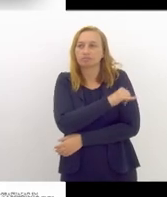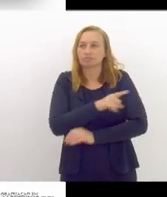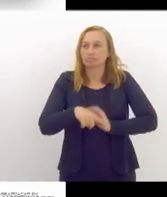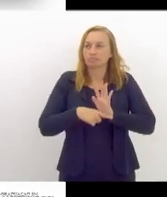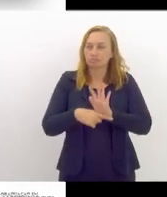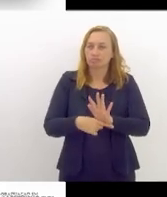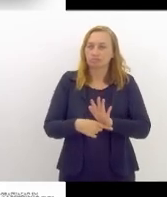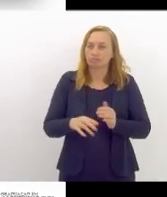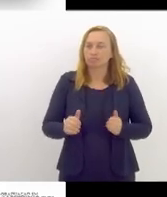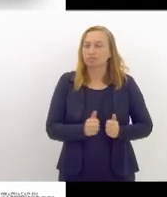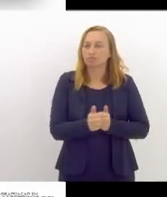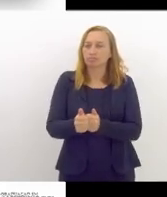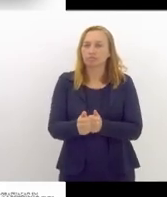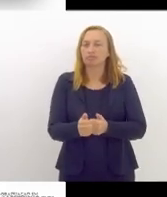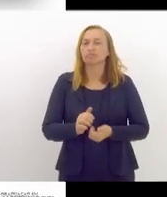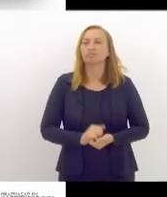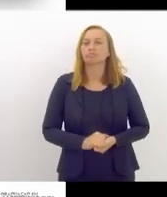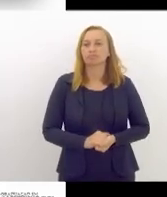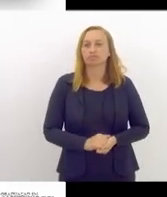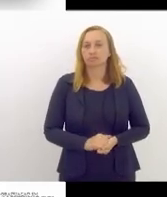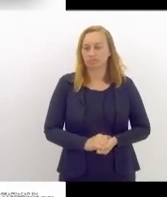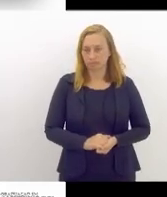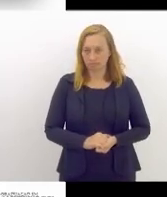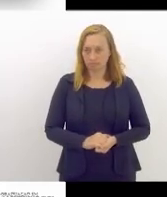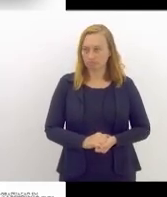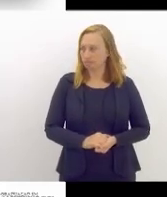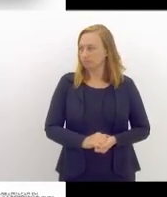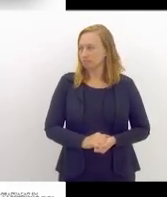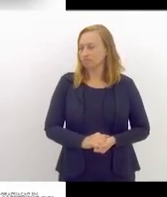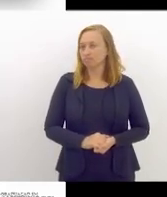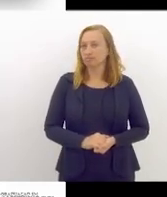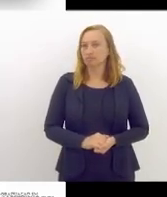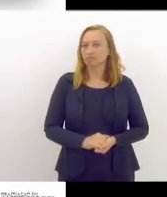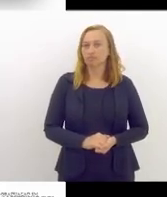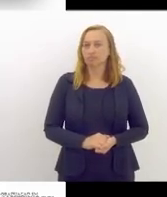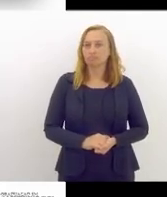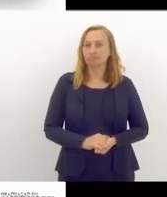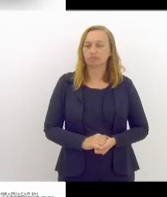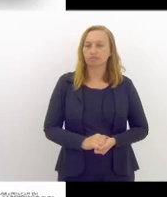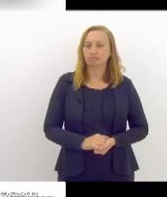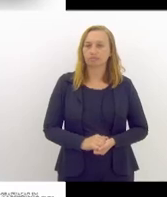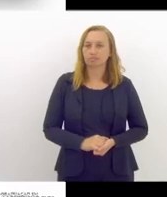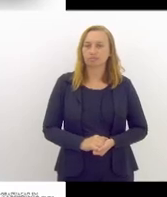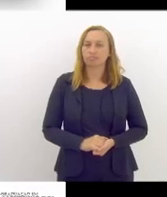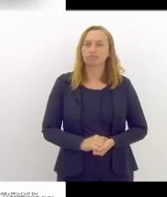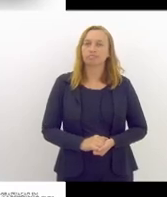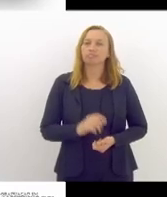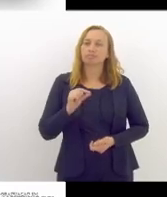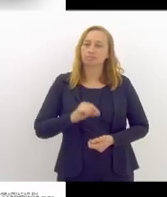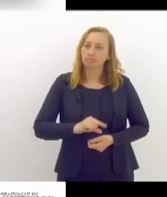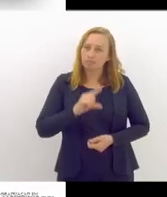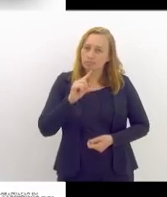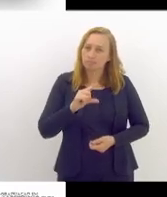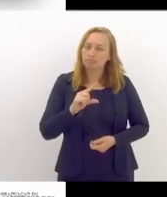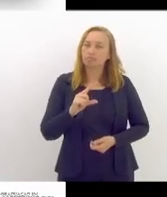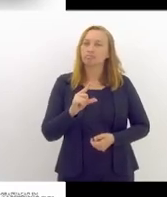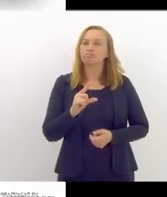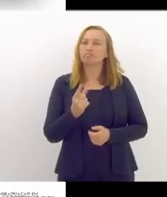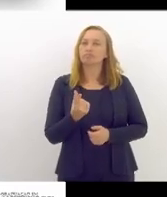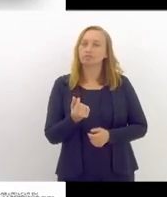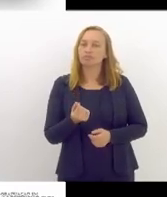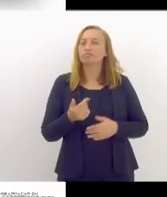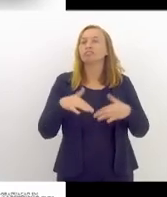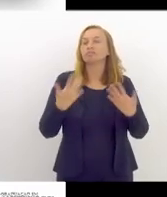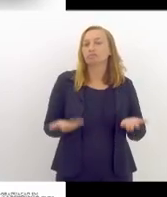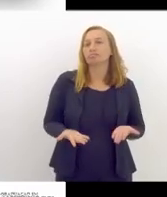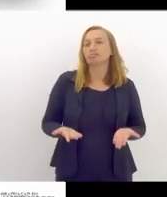Ou nos auxiliar nas medidas mitigadoras né de aumento de receita então